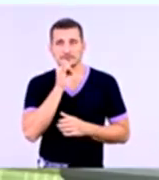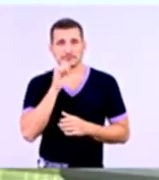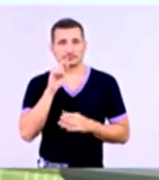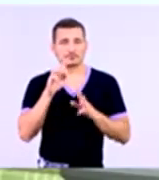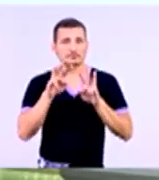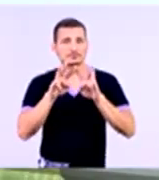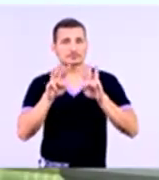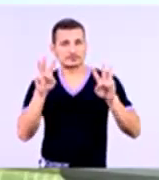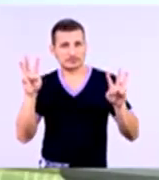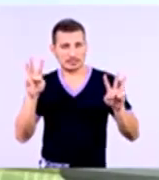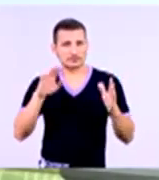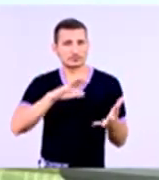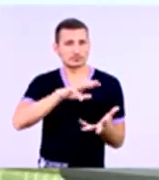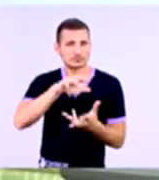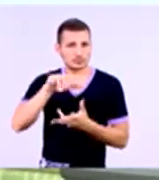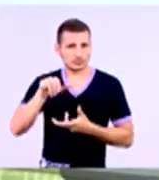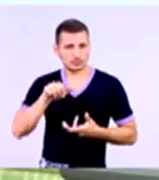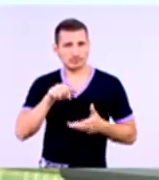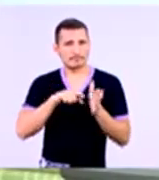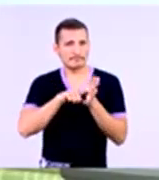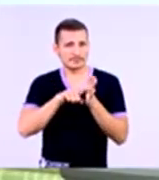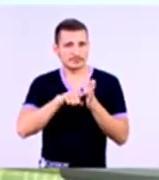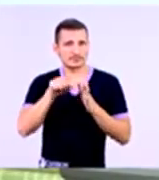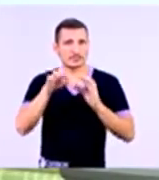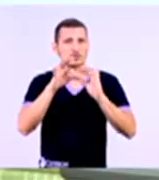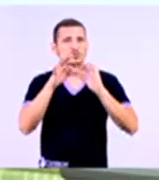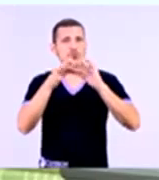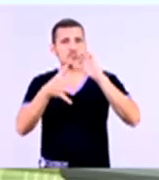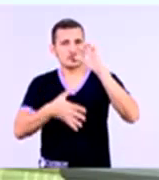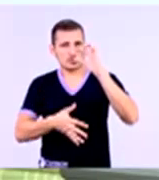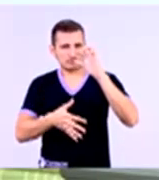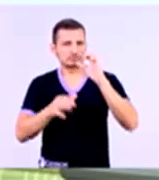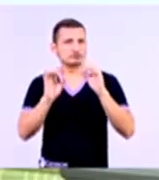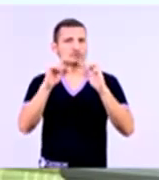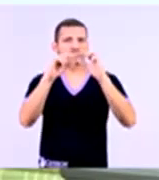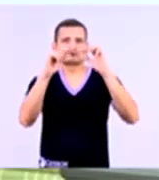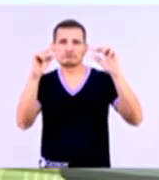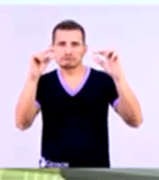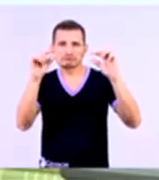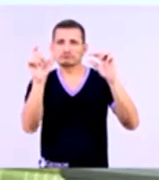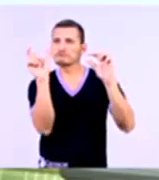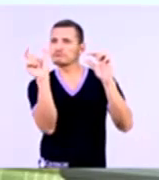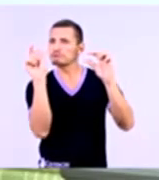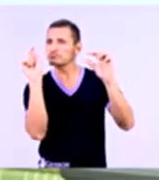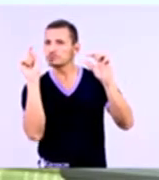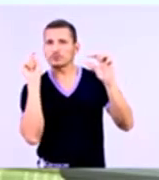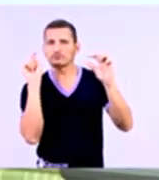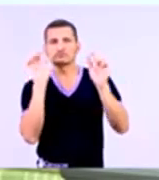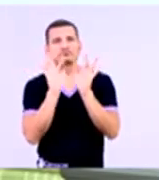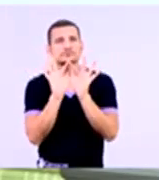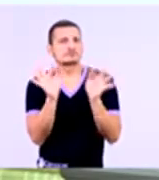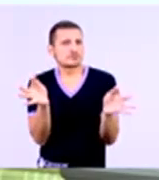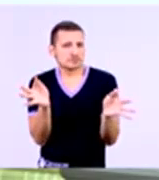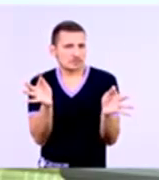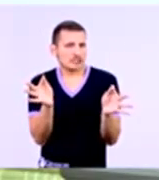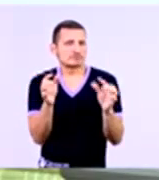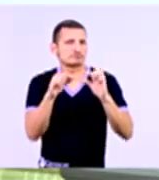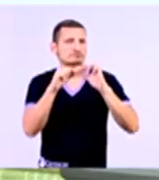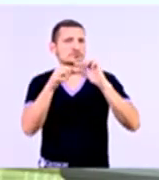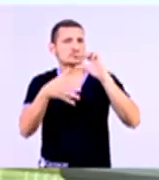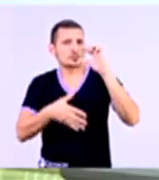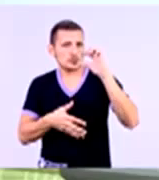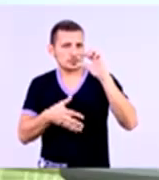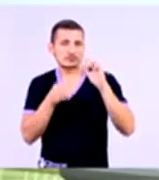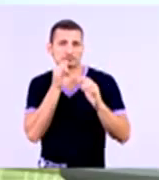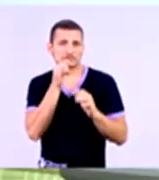site de busca do mundo, que é o Google, é um campo de texto e um botão. Então observem que a simplicidade torna o Google, quando você